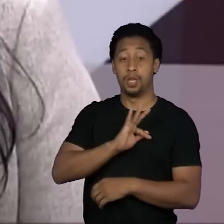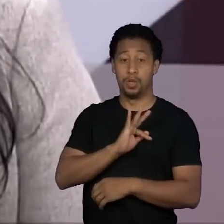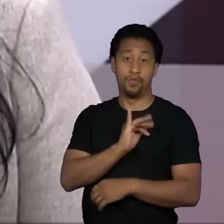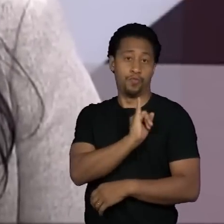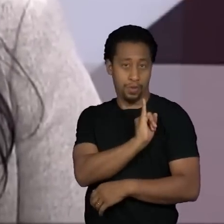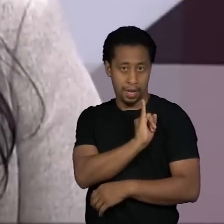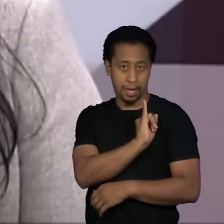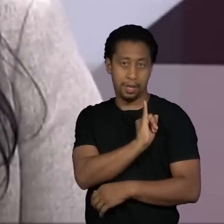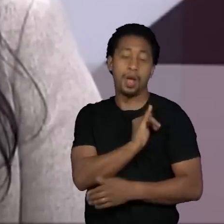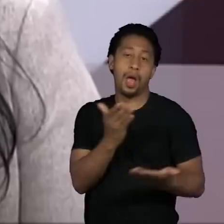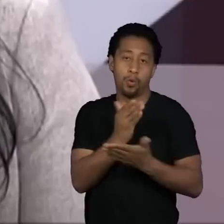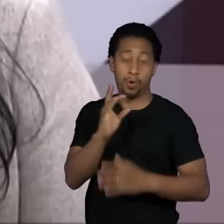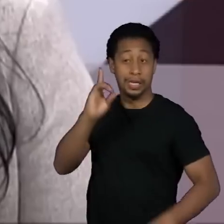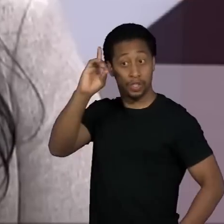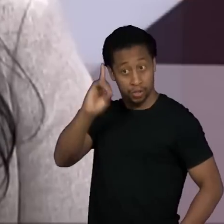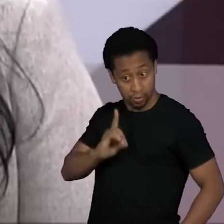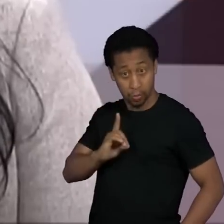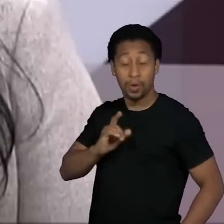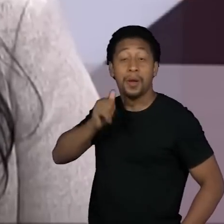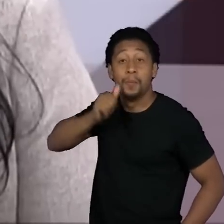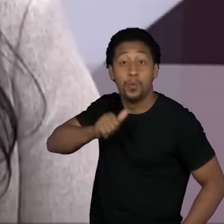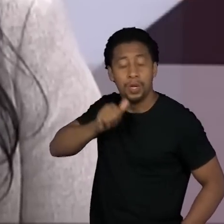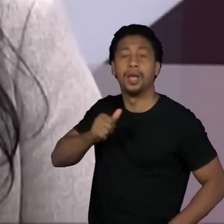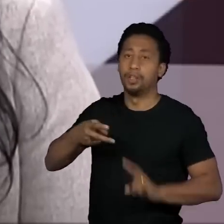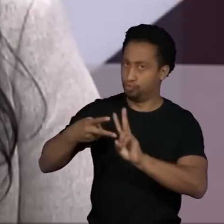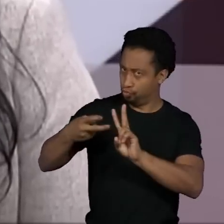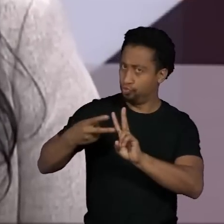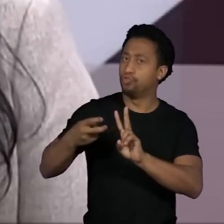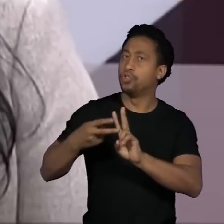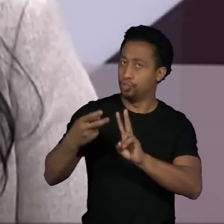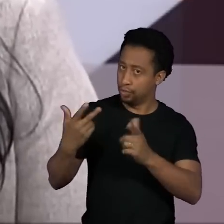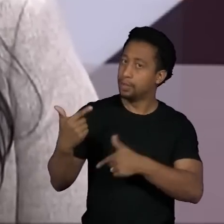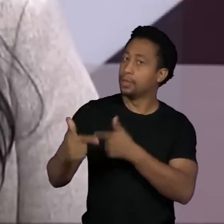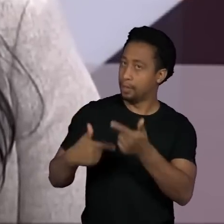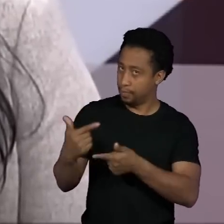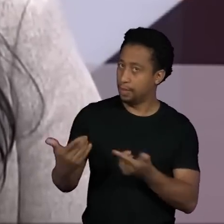de uma mulher indígena, né, da Joênia